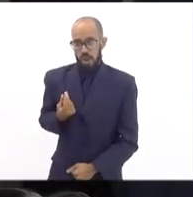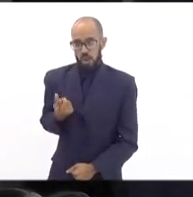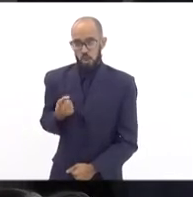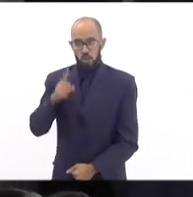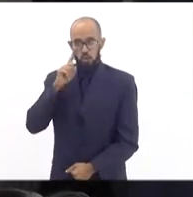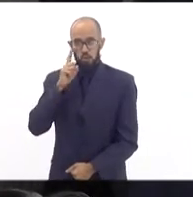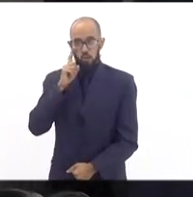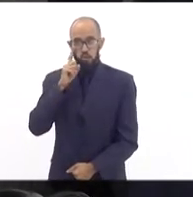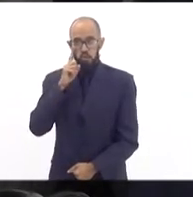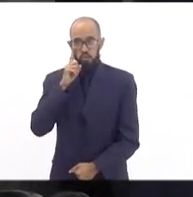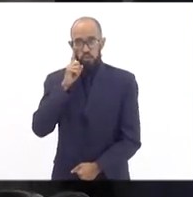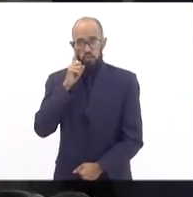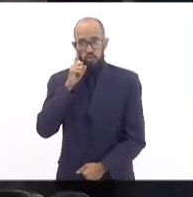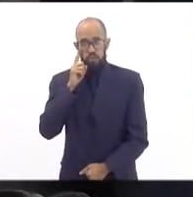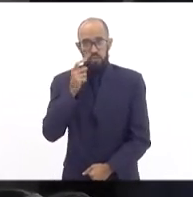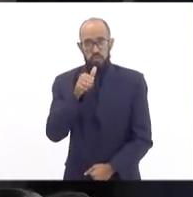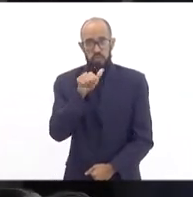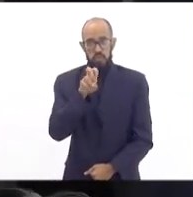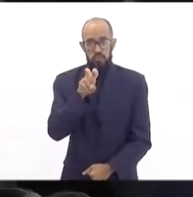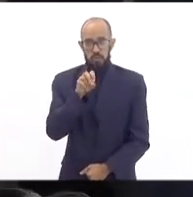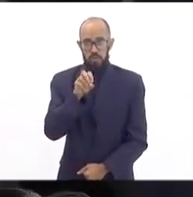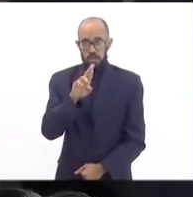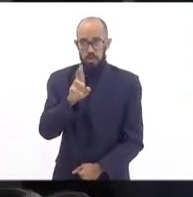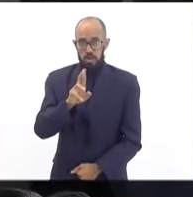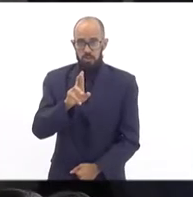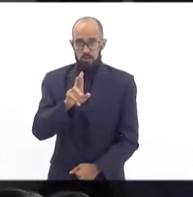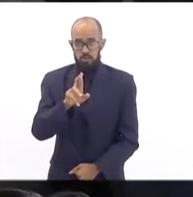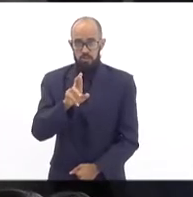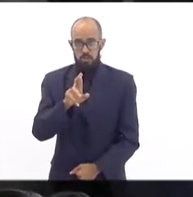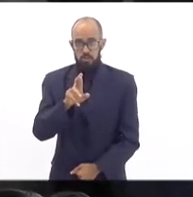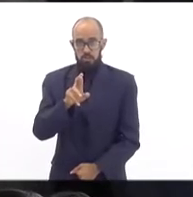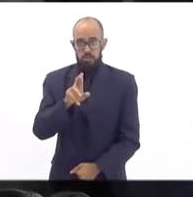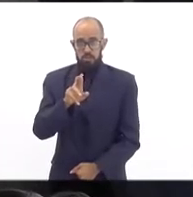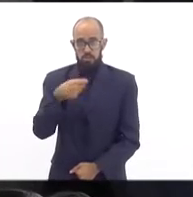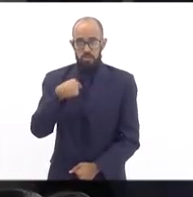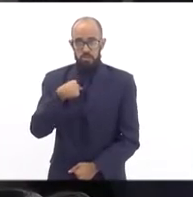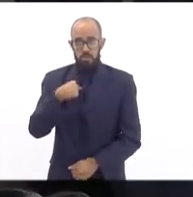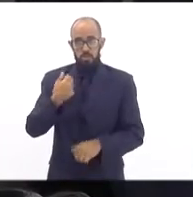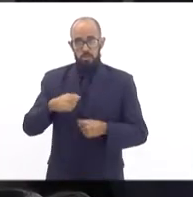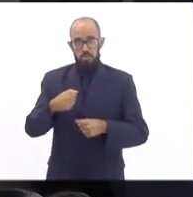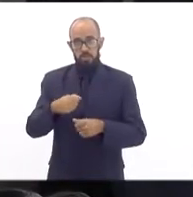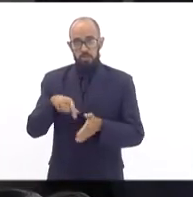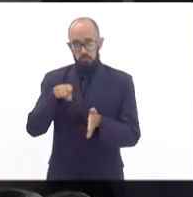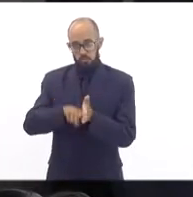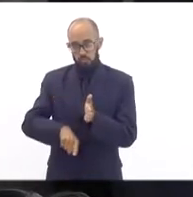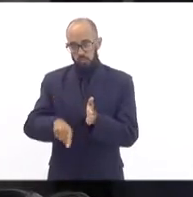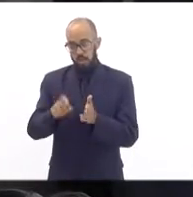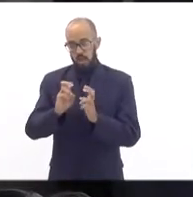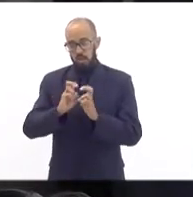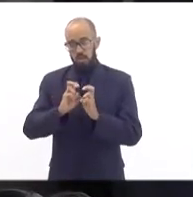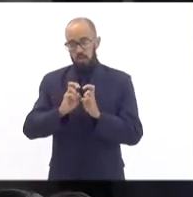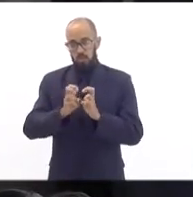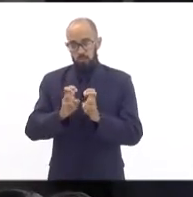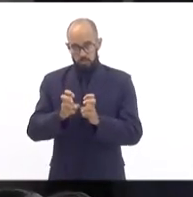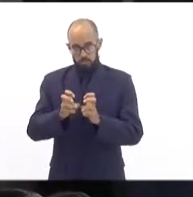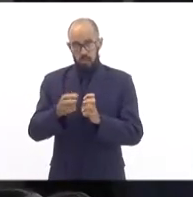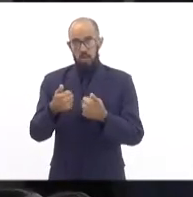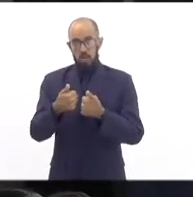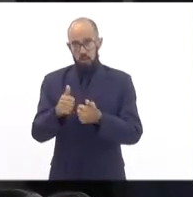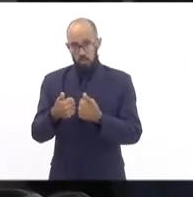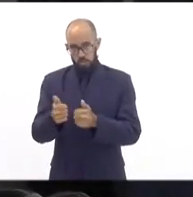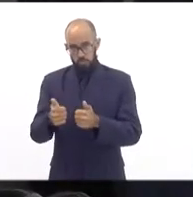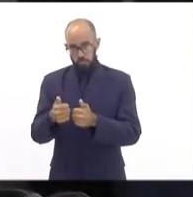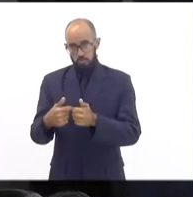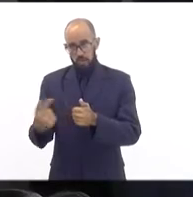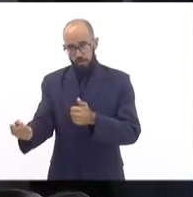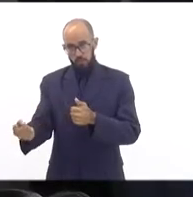diário, 150, no qual eu tenho que tirar a passagem de ida e vinda.